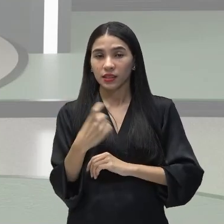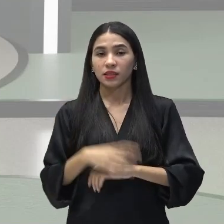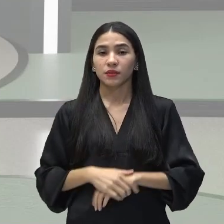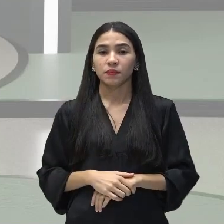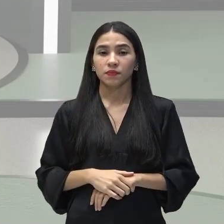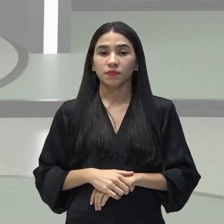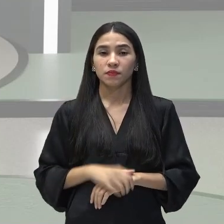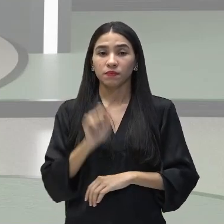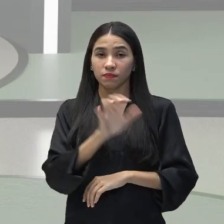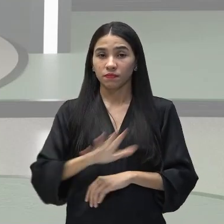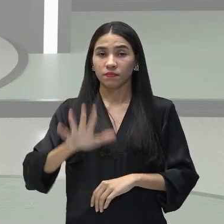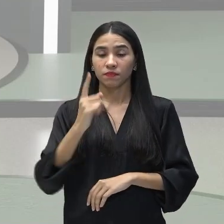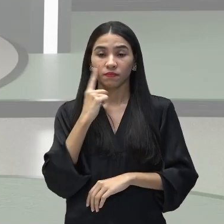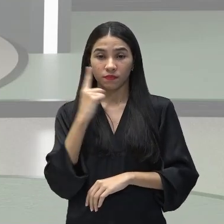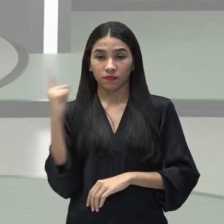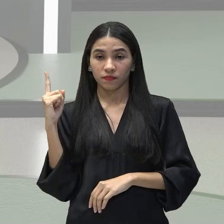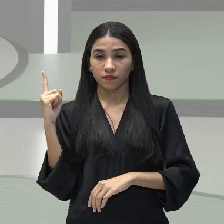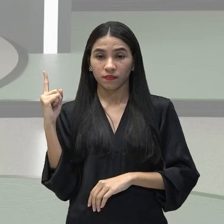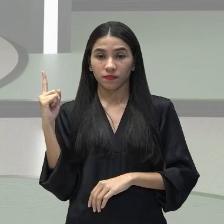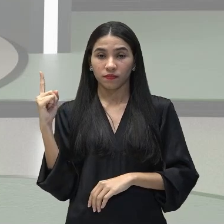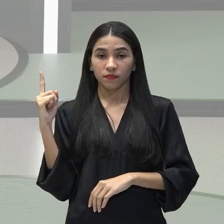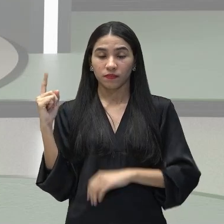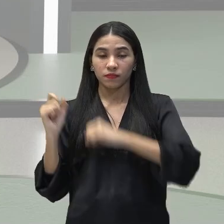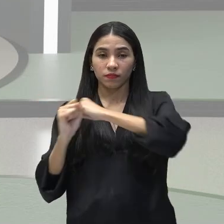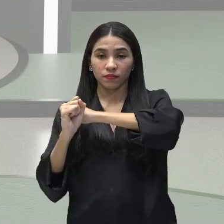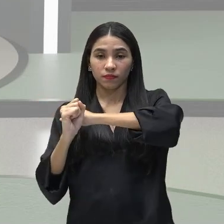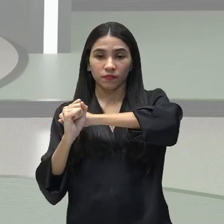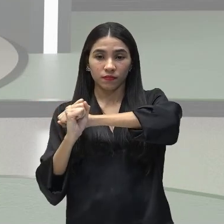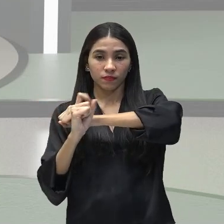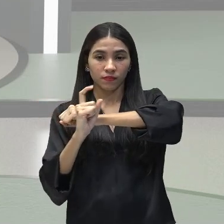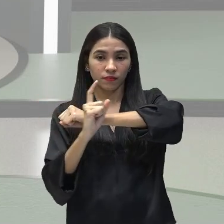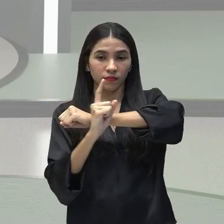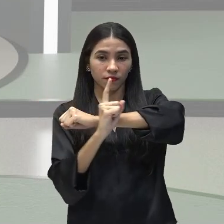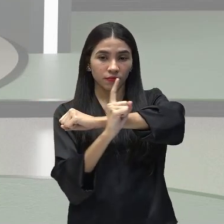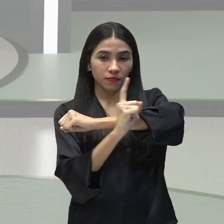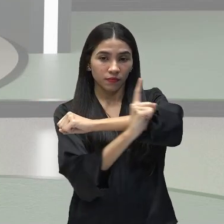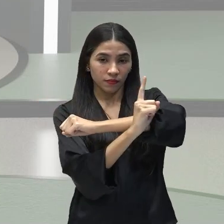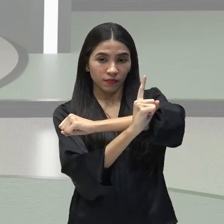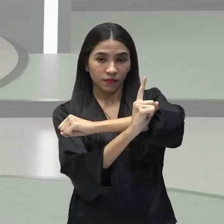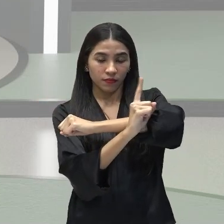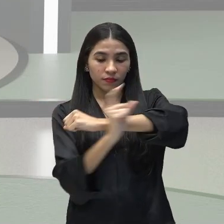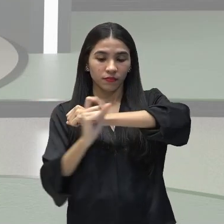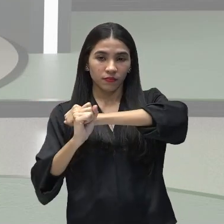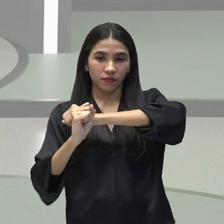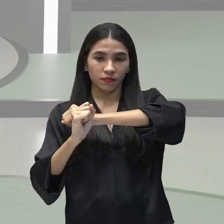essa aqui ela pode ser retratada por essa imagem tão